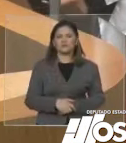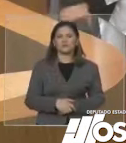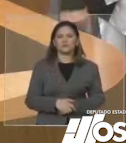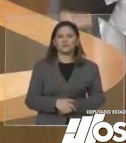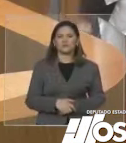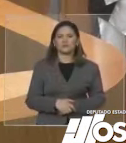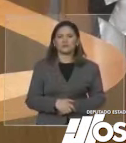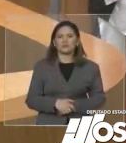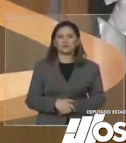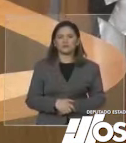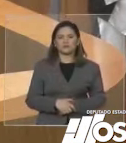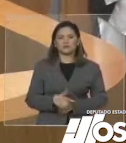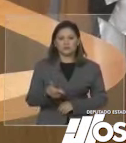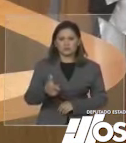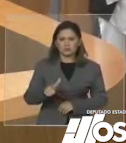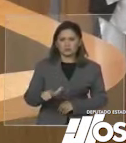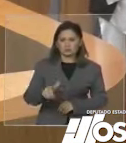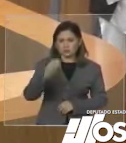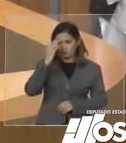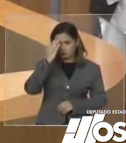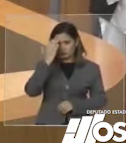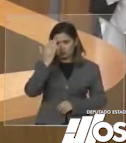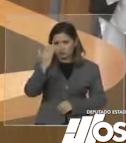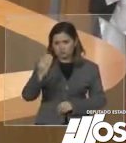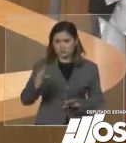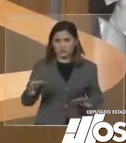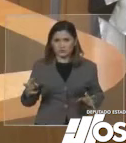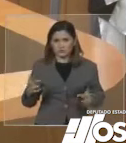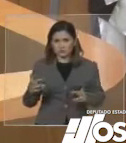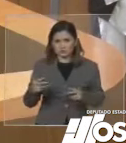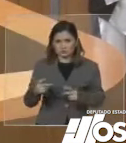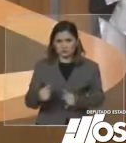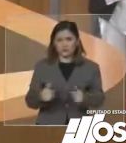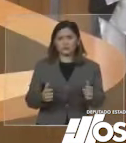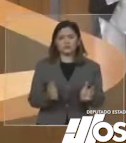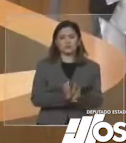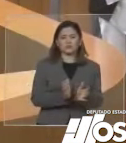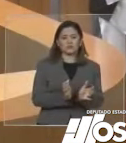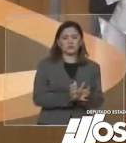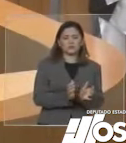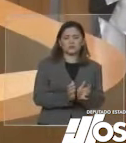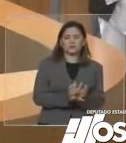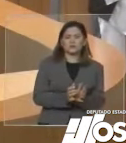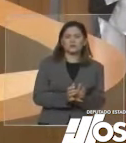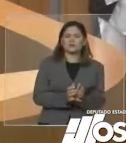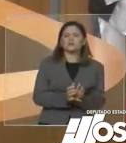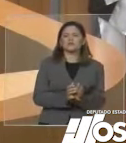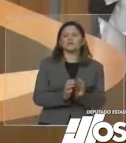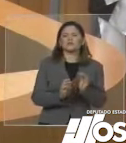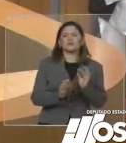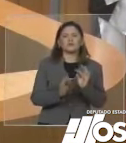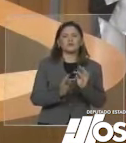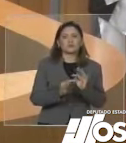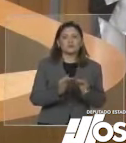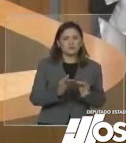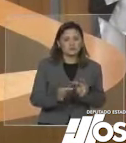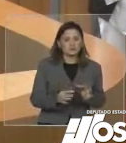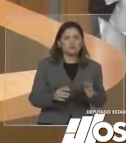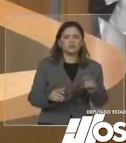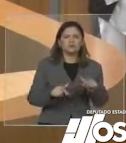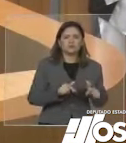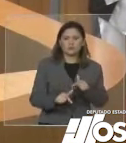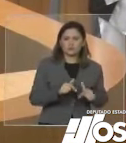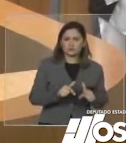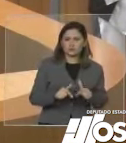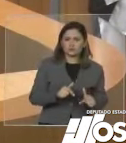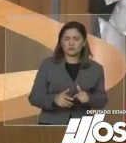vez agradecer a todos da comissão técnica, agradecer o presidente Sérgio Frota por me convidar para